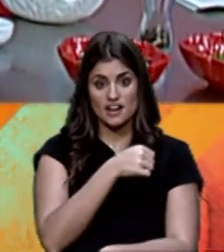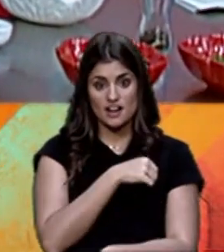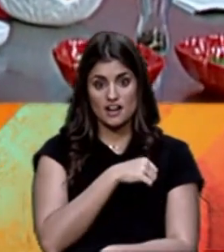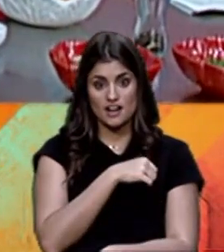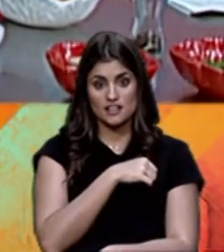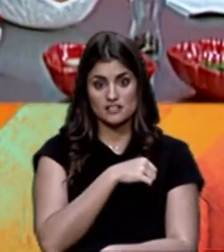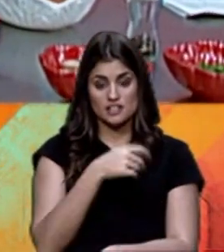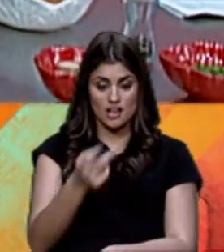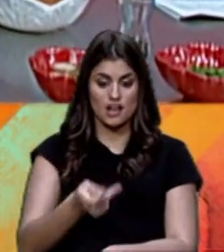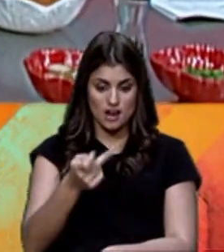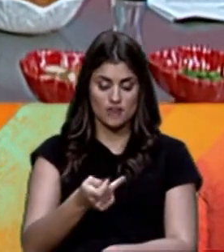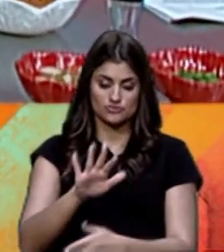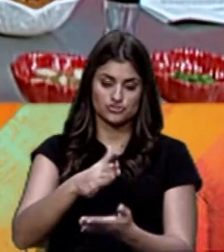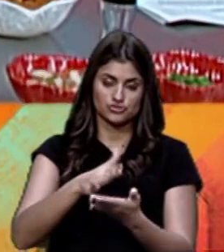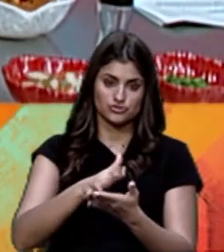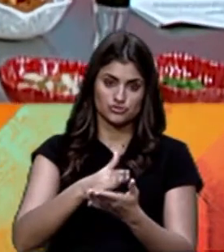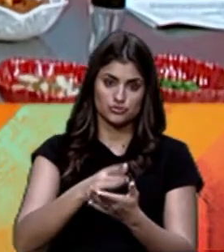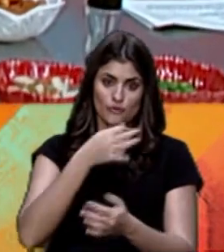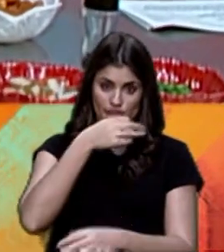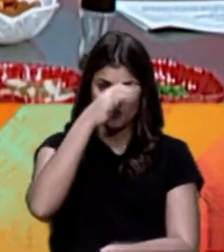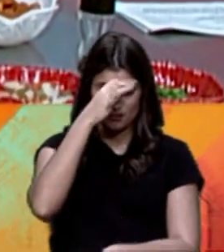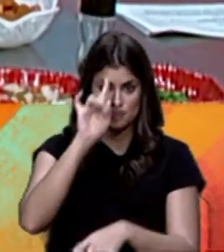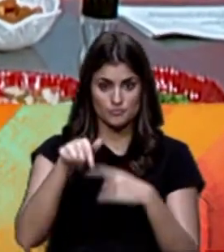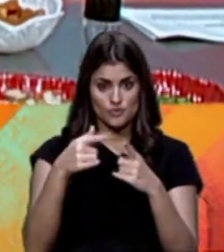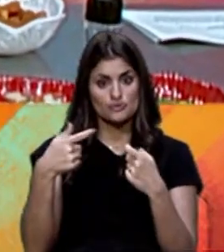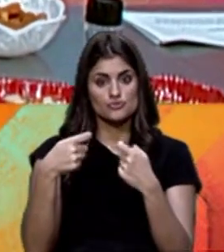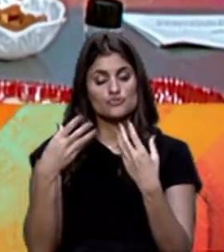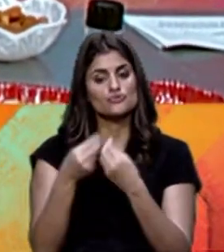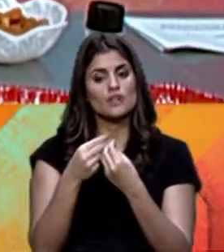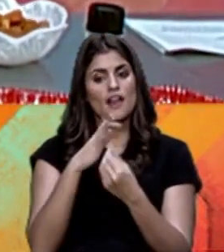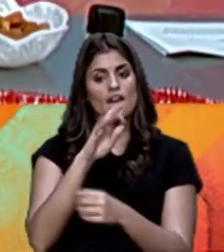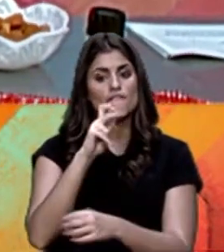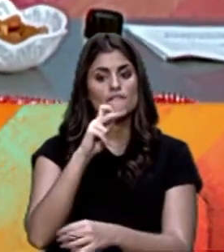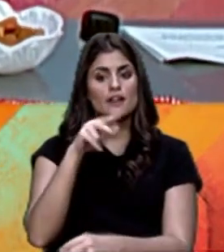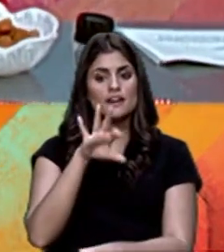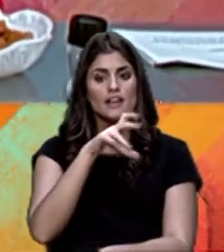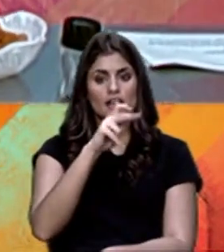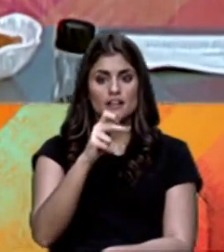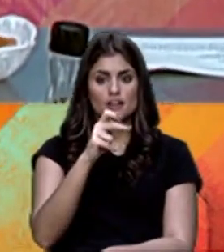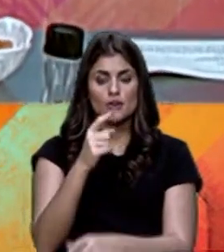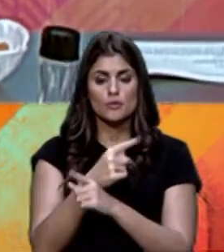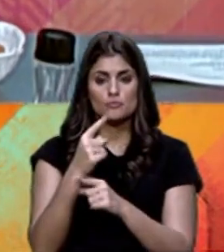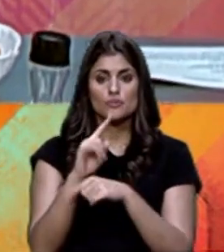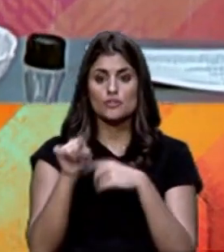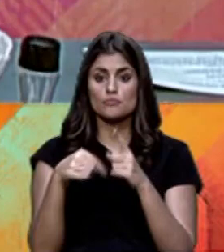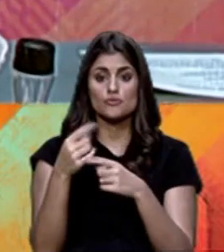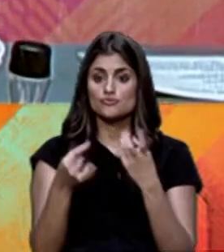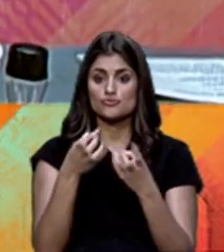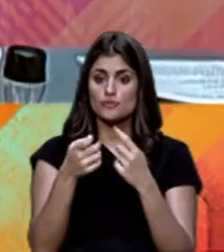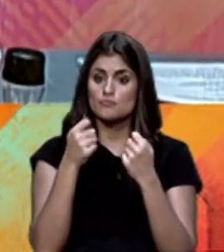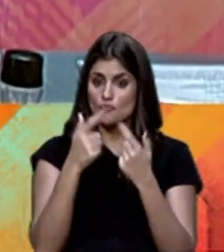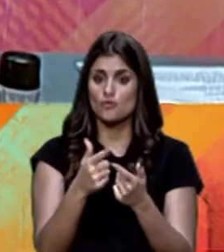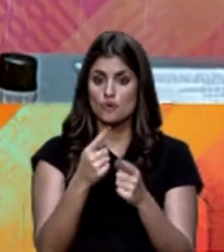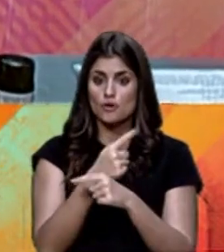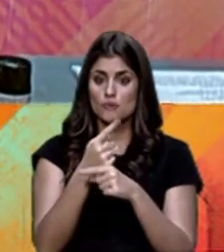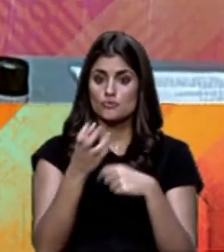alourar o frango. Bem douradinho. Sim. E depois juntar a farinheira. Porque a farinheira não, depois já não vai cozinhar muito, não é? Porque já